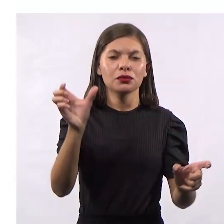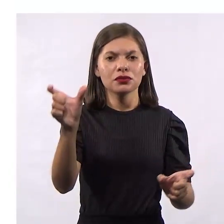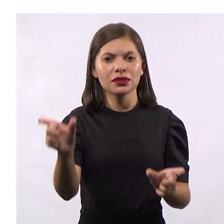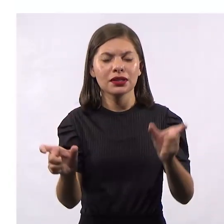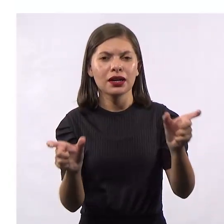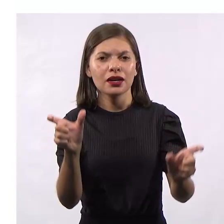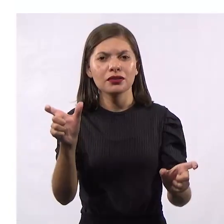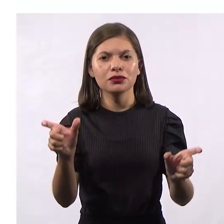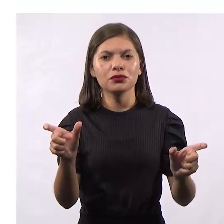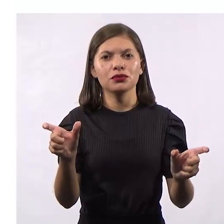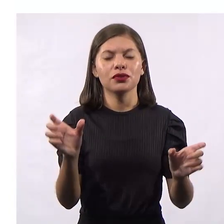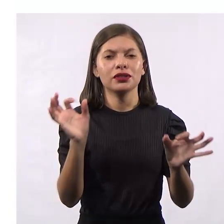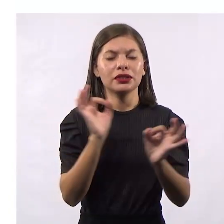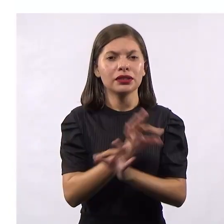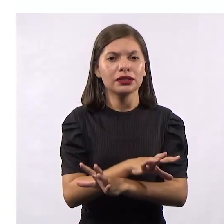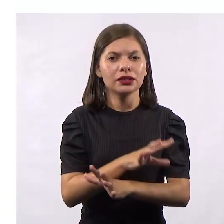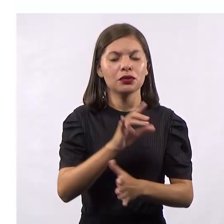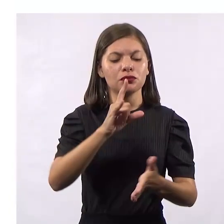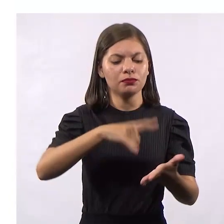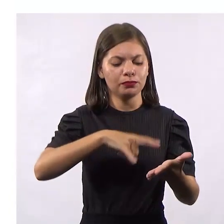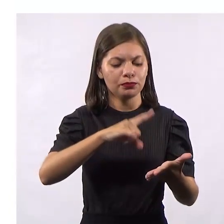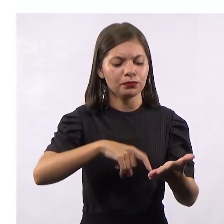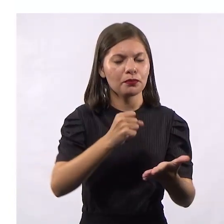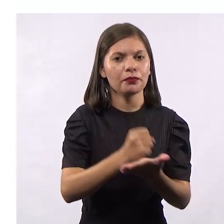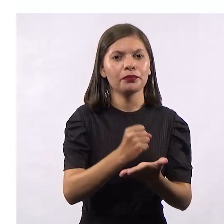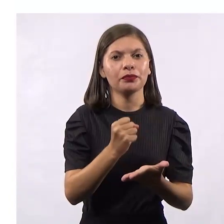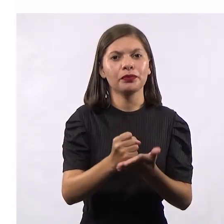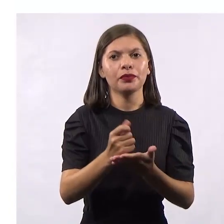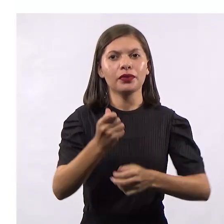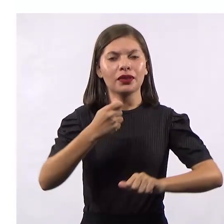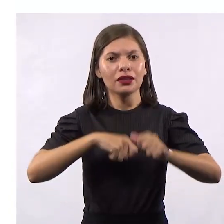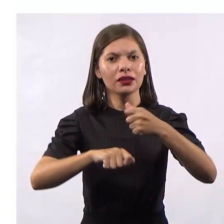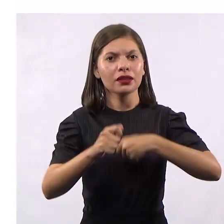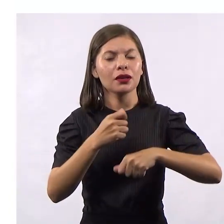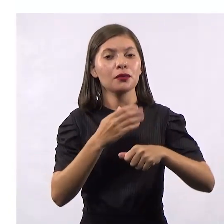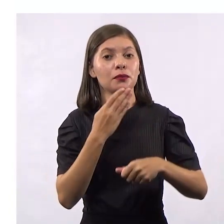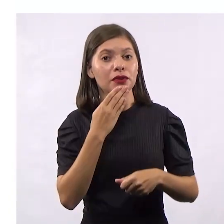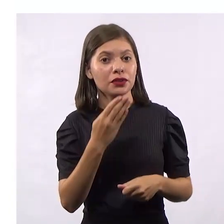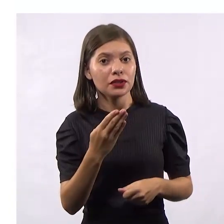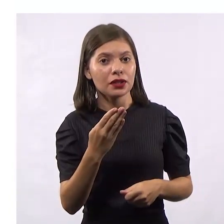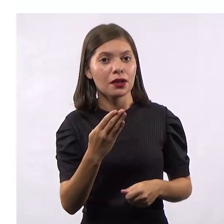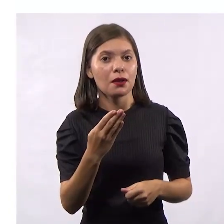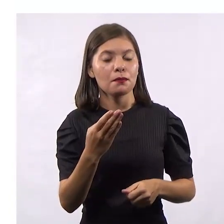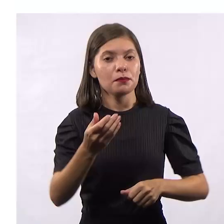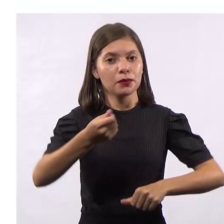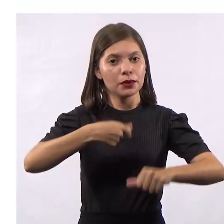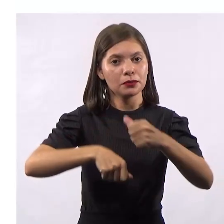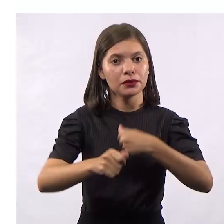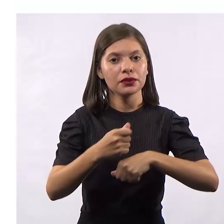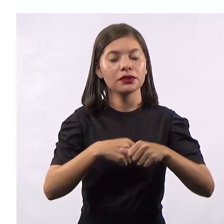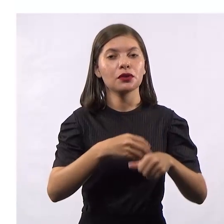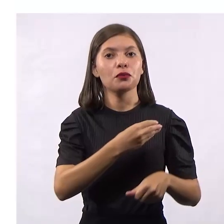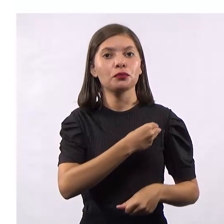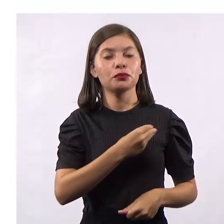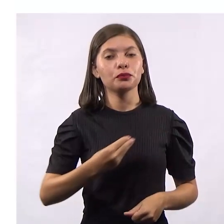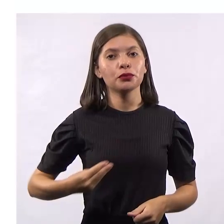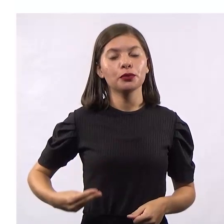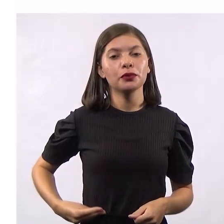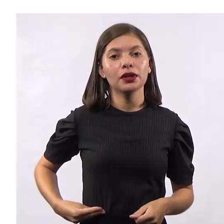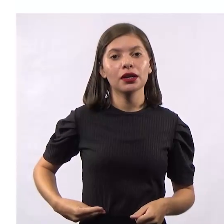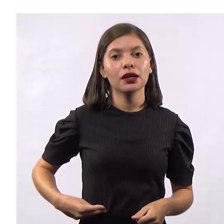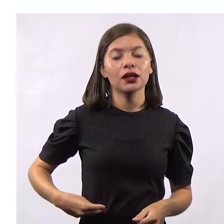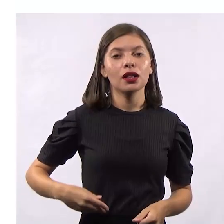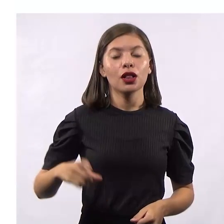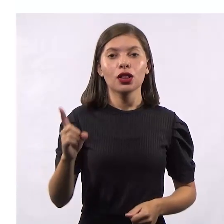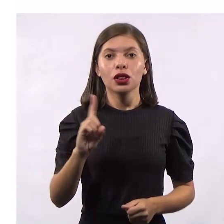casos aqui de extinção do contrato administrativo requerida pela administração pública quando